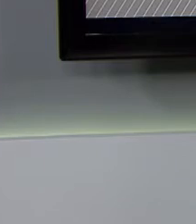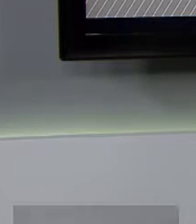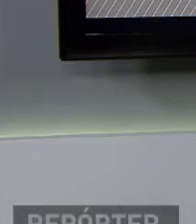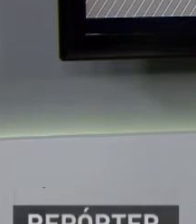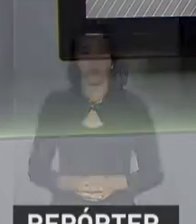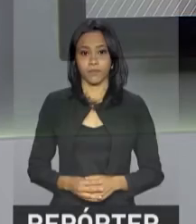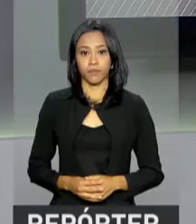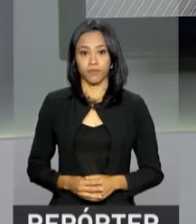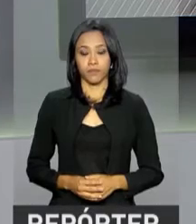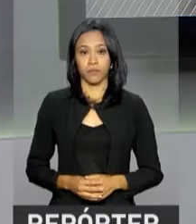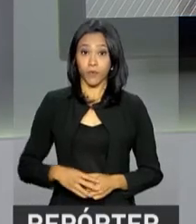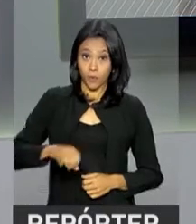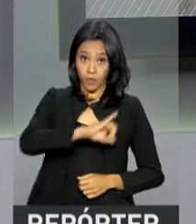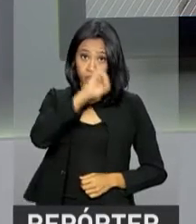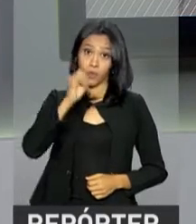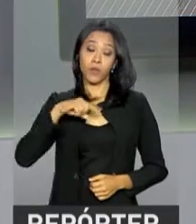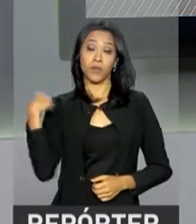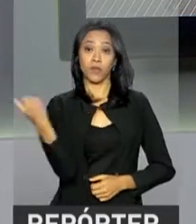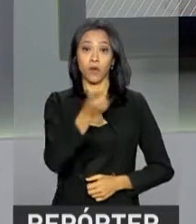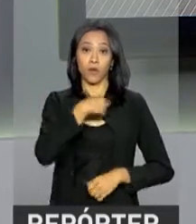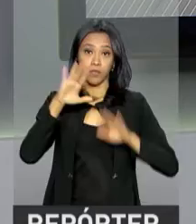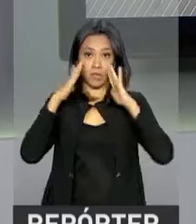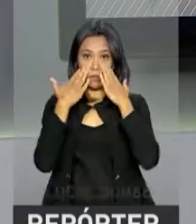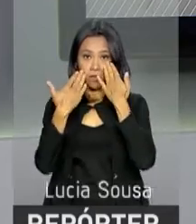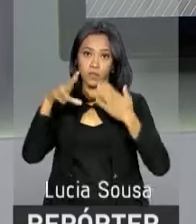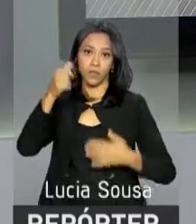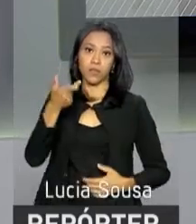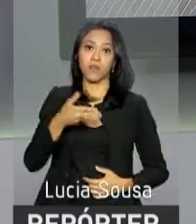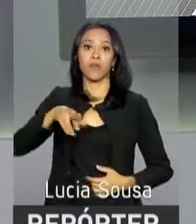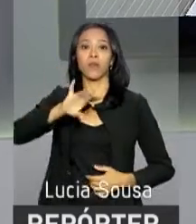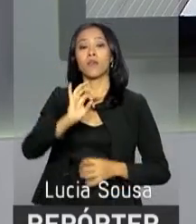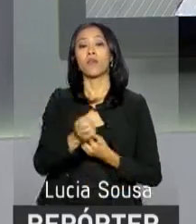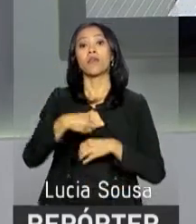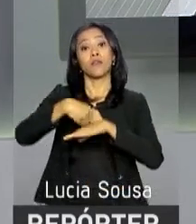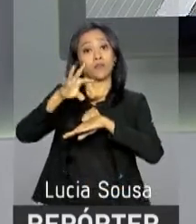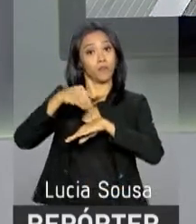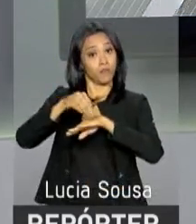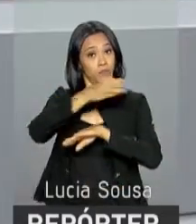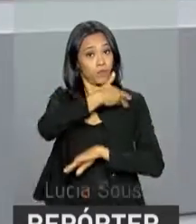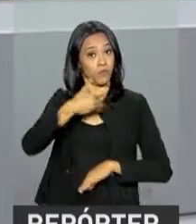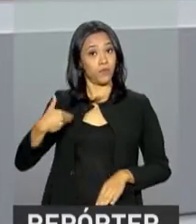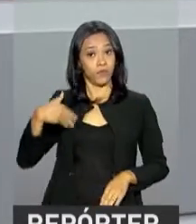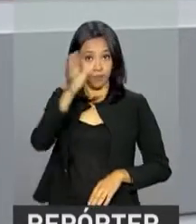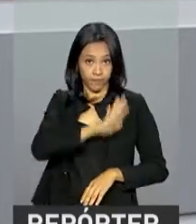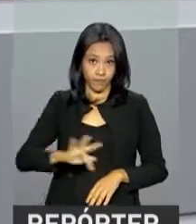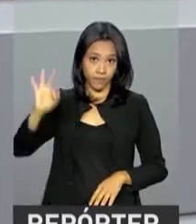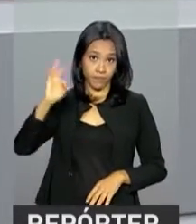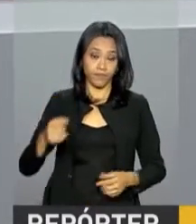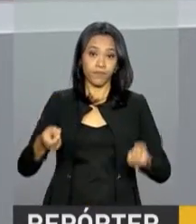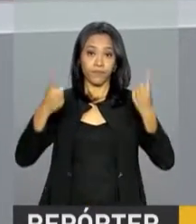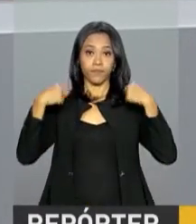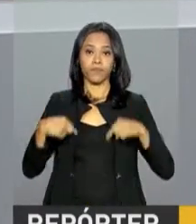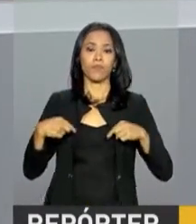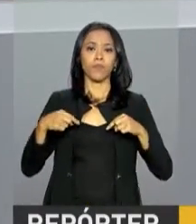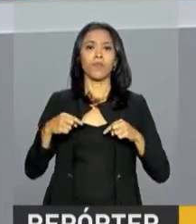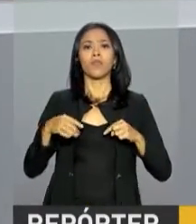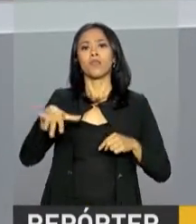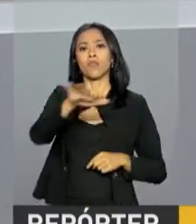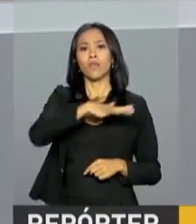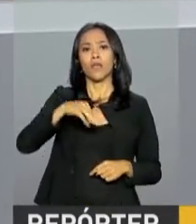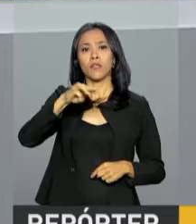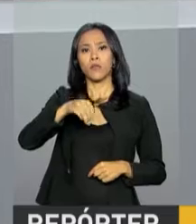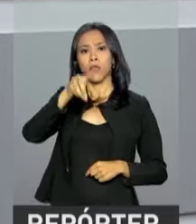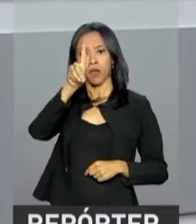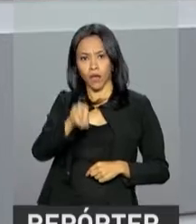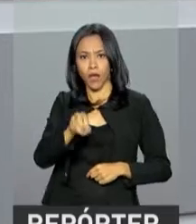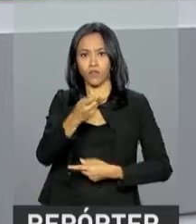olá estamos de volta com o repórter nbr as notícias do governo federal o mercado financeiro mantém a